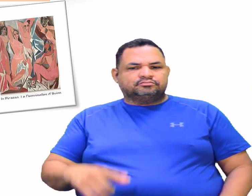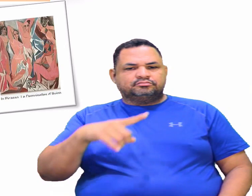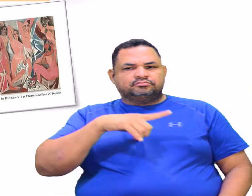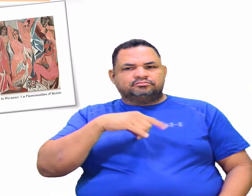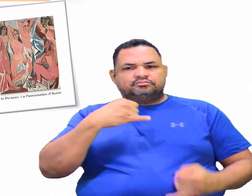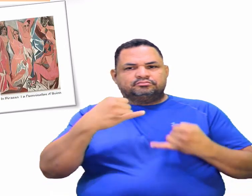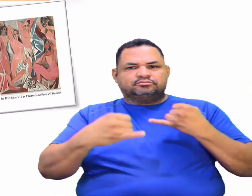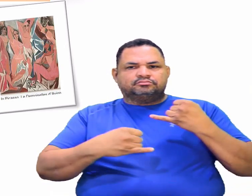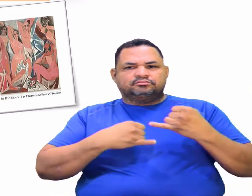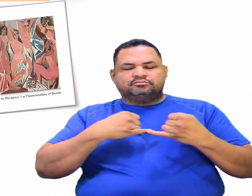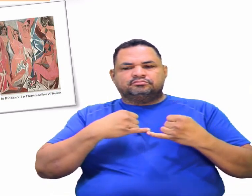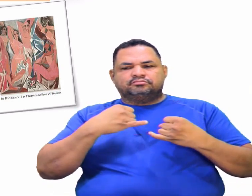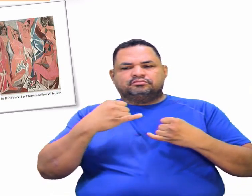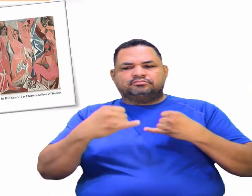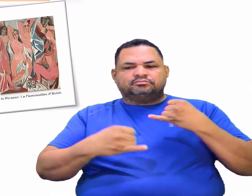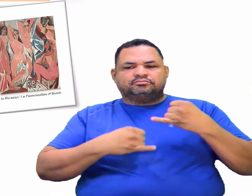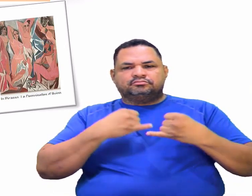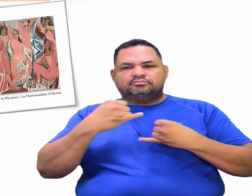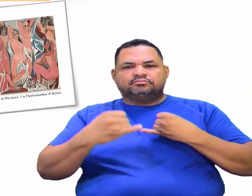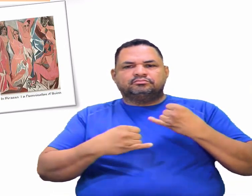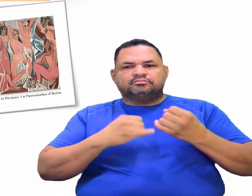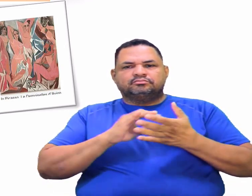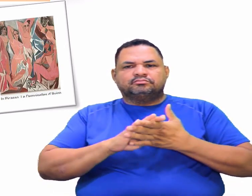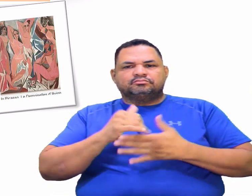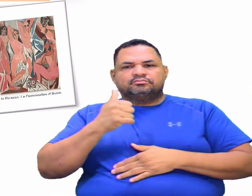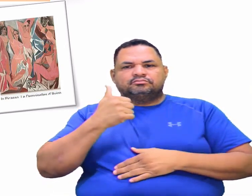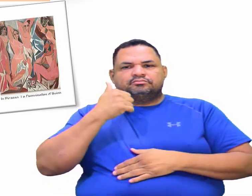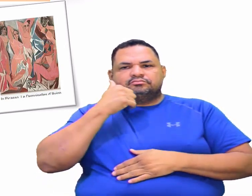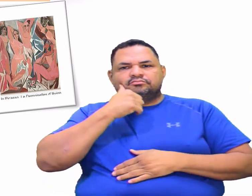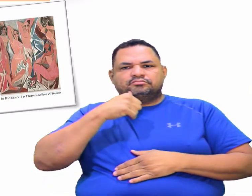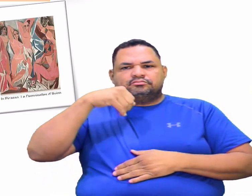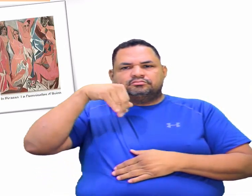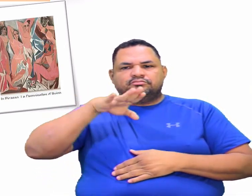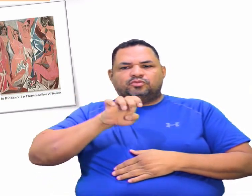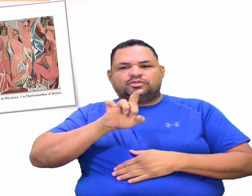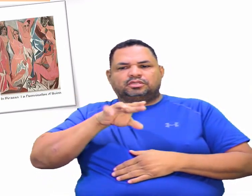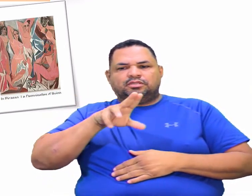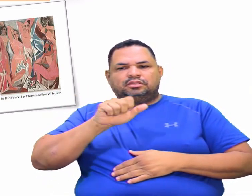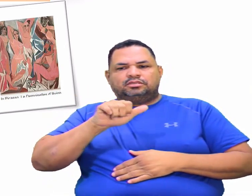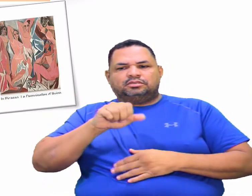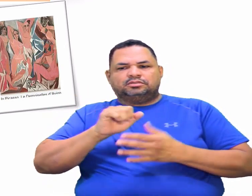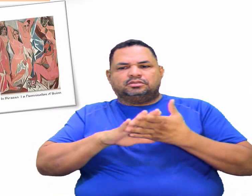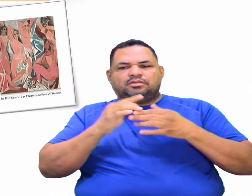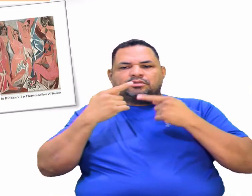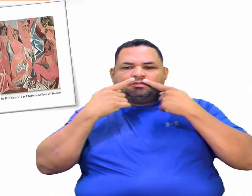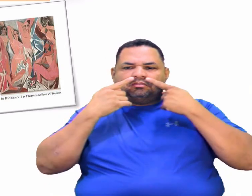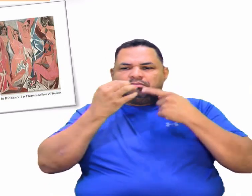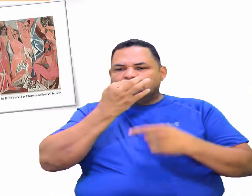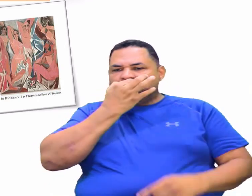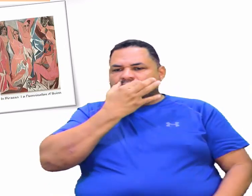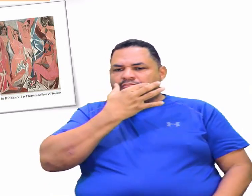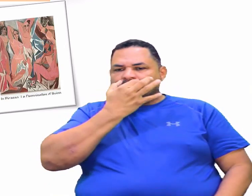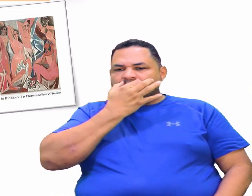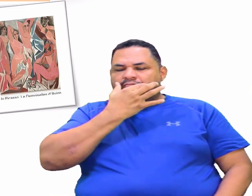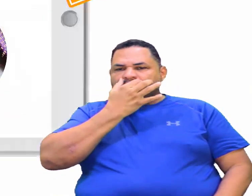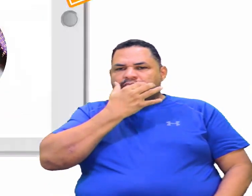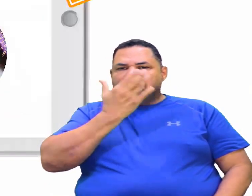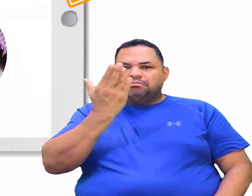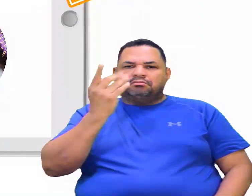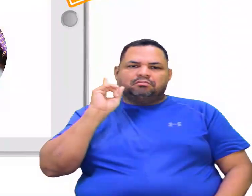com com a Mona Lisa né colocaram ela aí com um bigodinho né Vamos